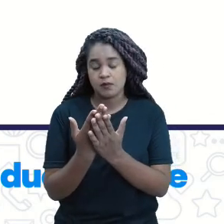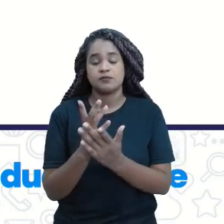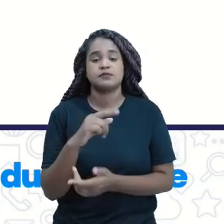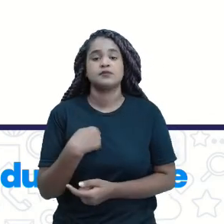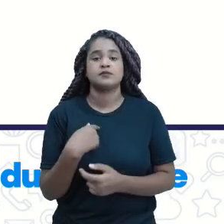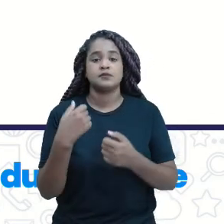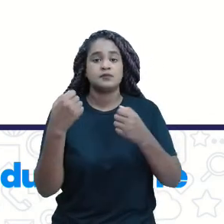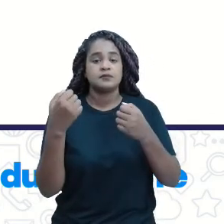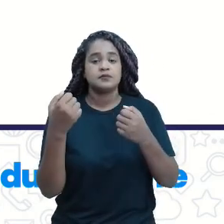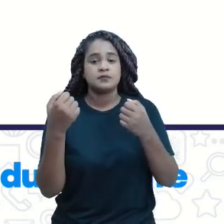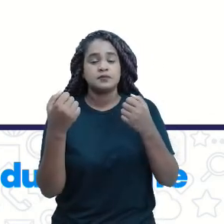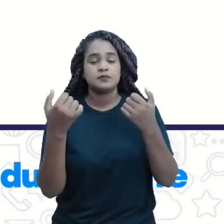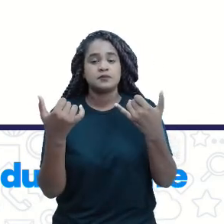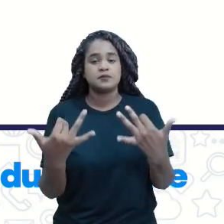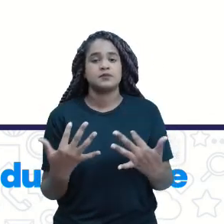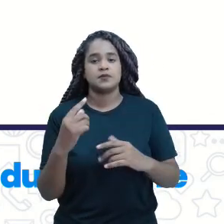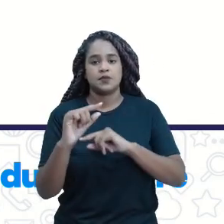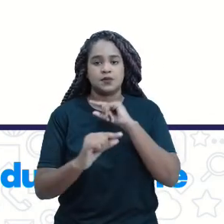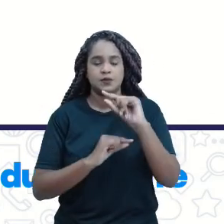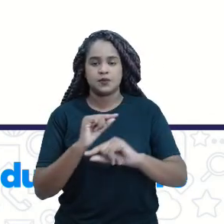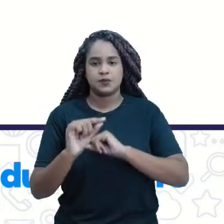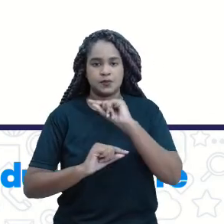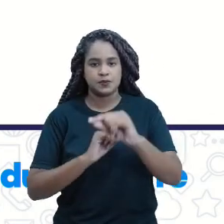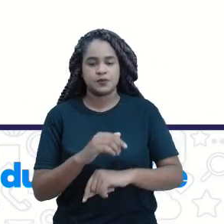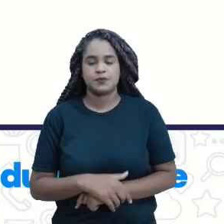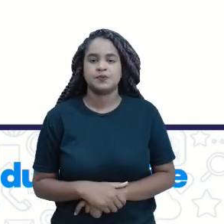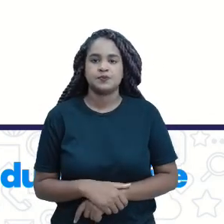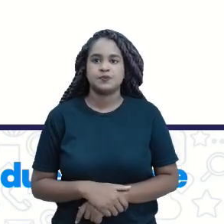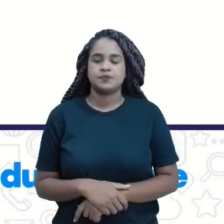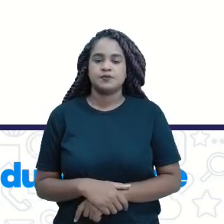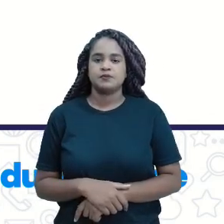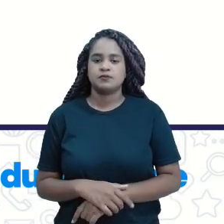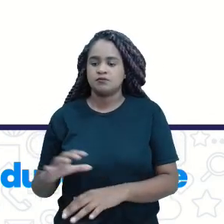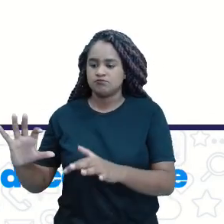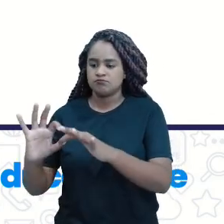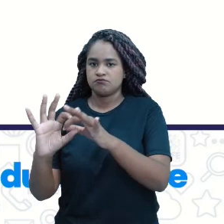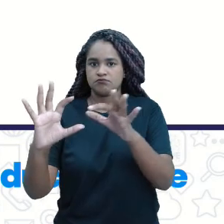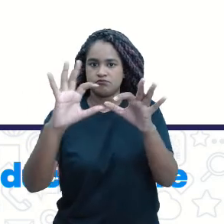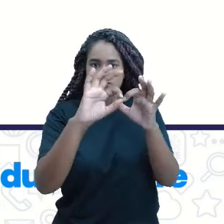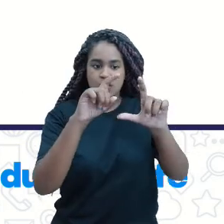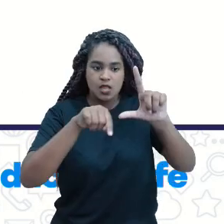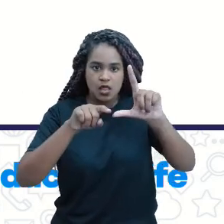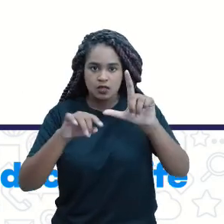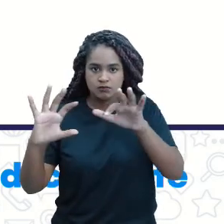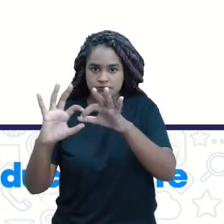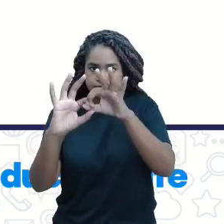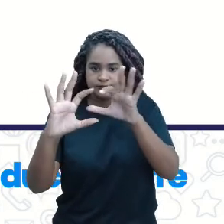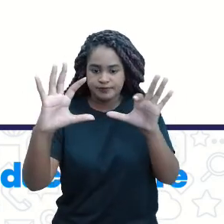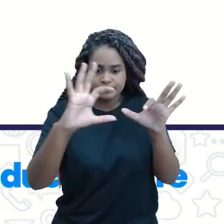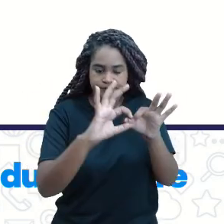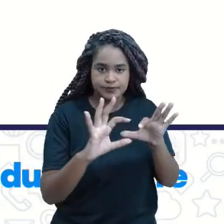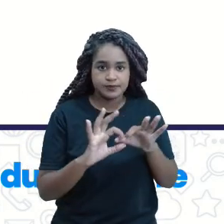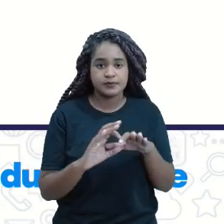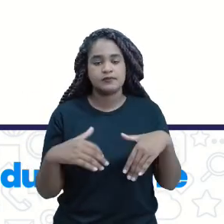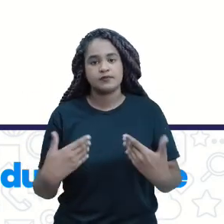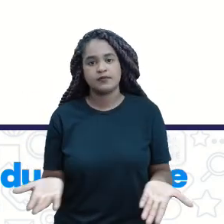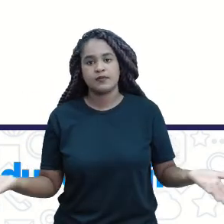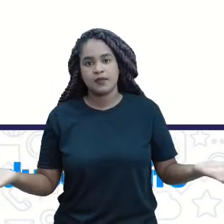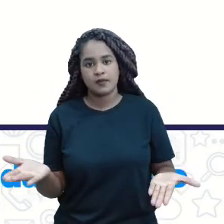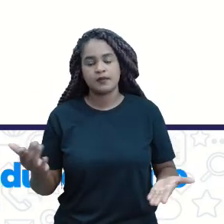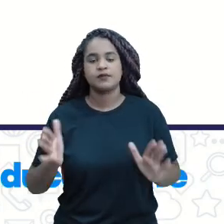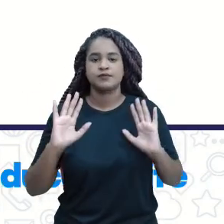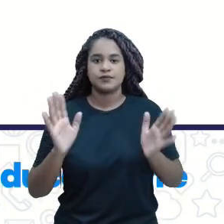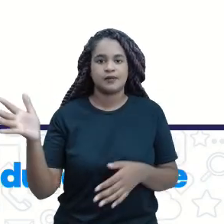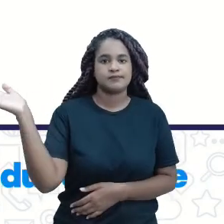vai ver relações que existem entre todas essas letrinhas aí, certo? Eu vou me despedindo por aqui